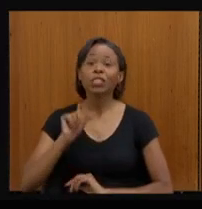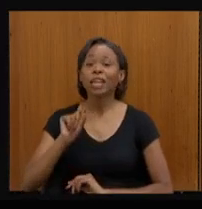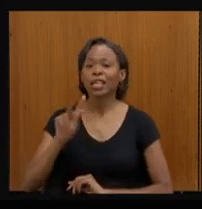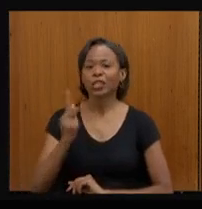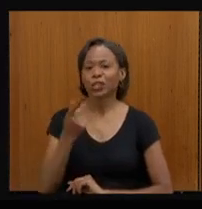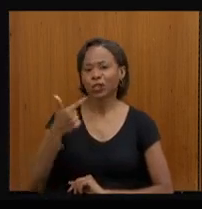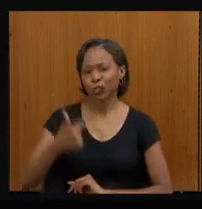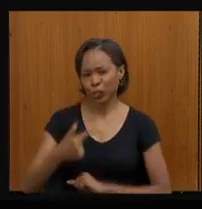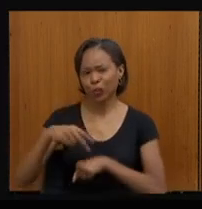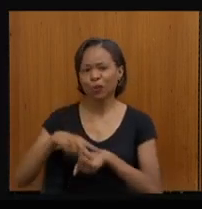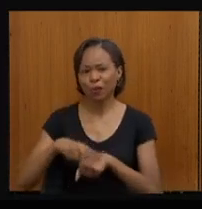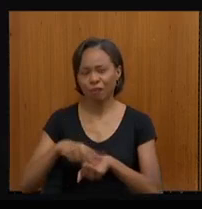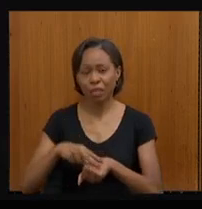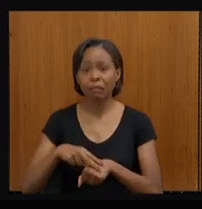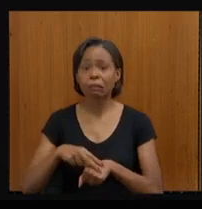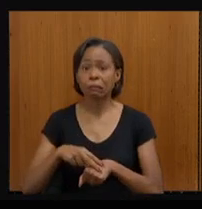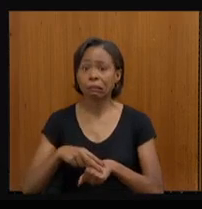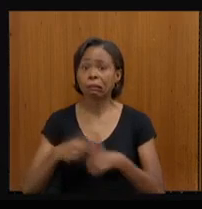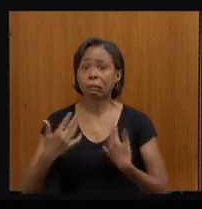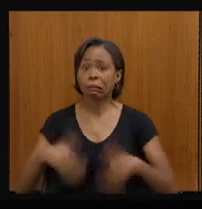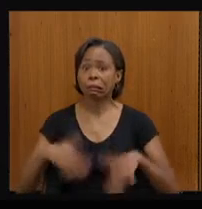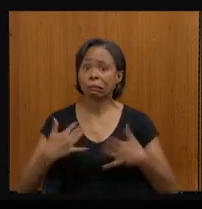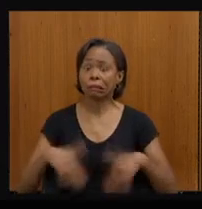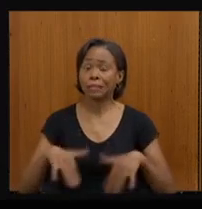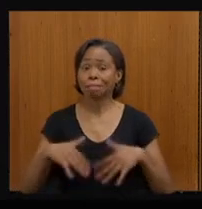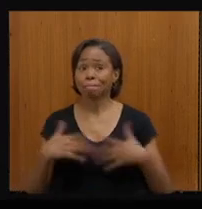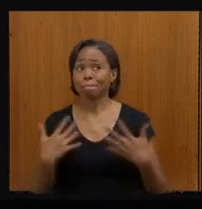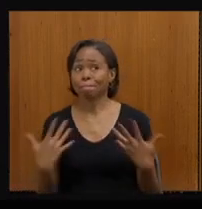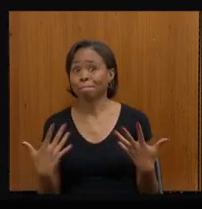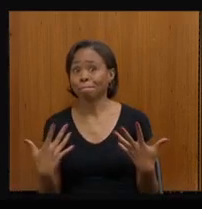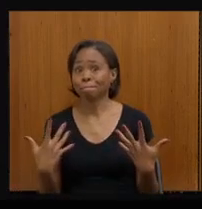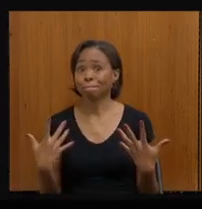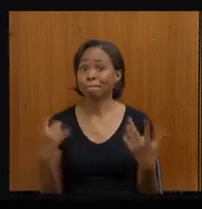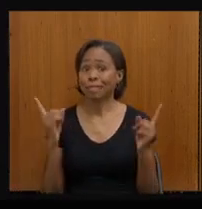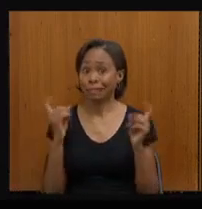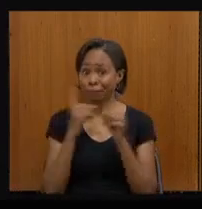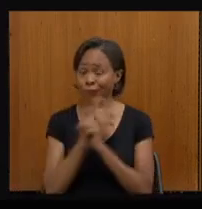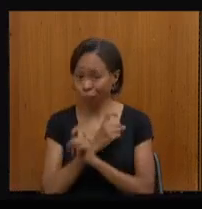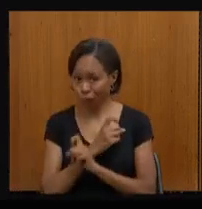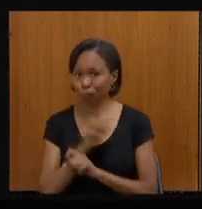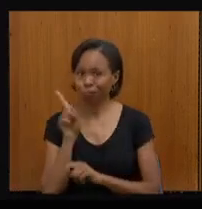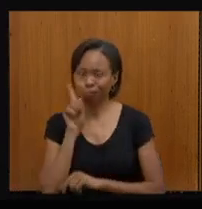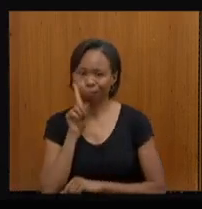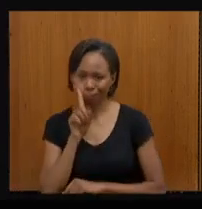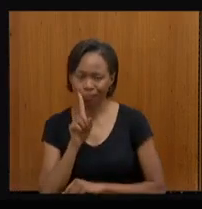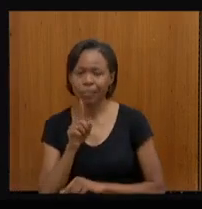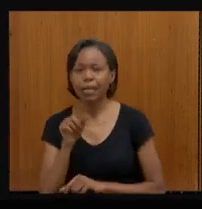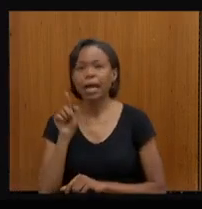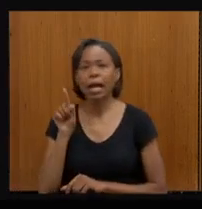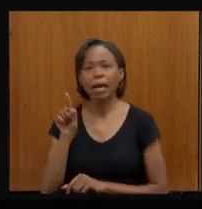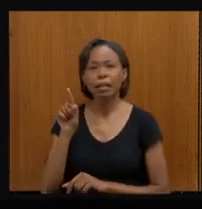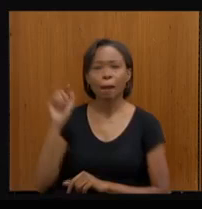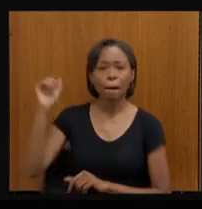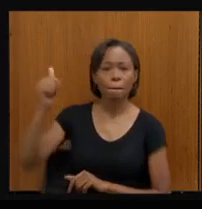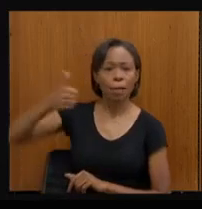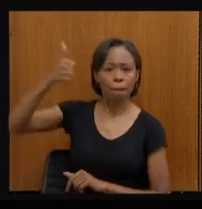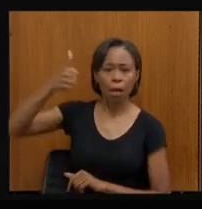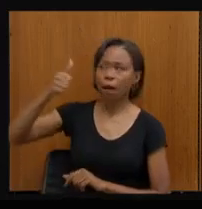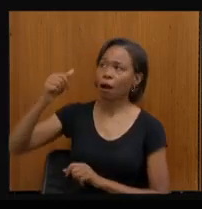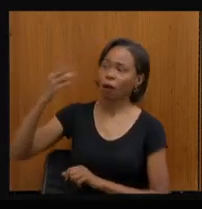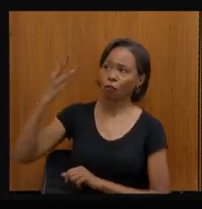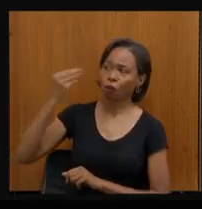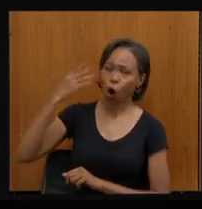verde e eu acho que ele é muito em Gramado porque os Estados Unidos essa foto de você vai que vocês estão vendo com essa luzinha já